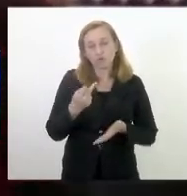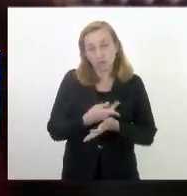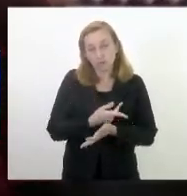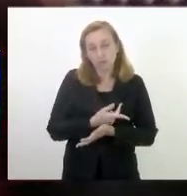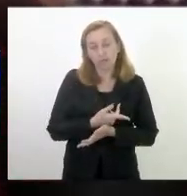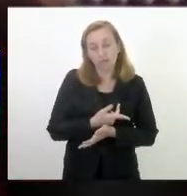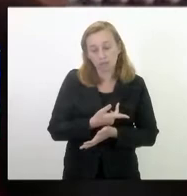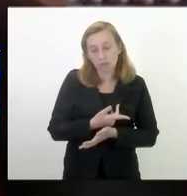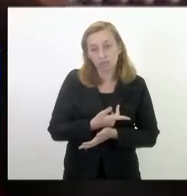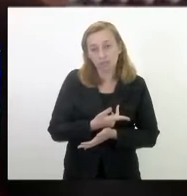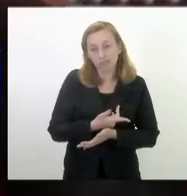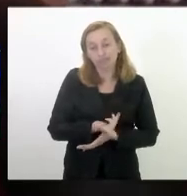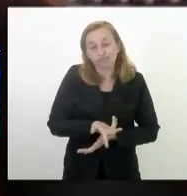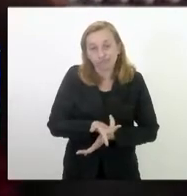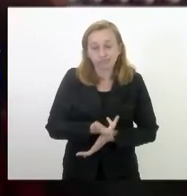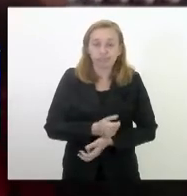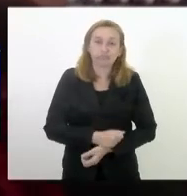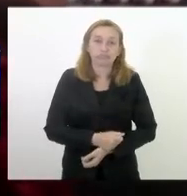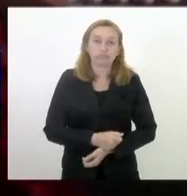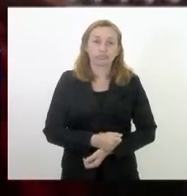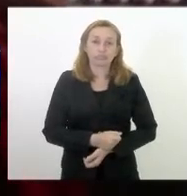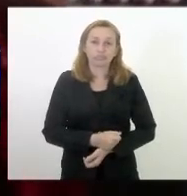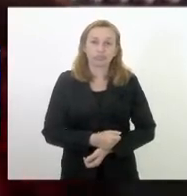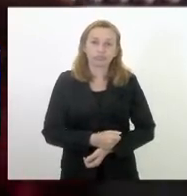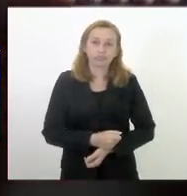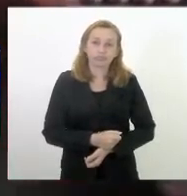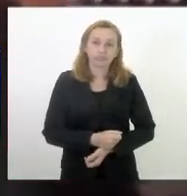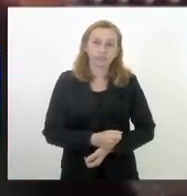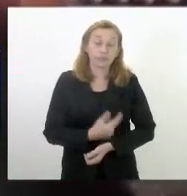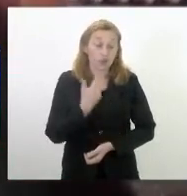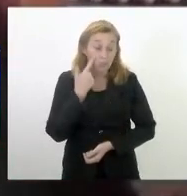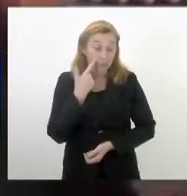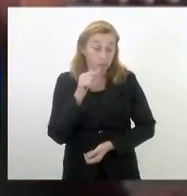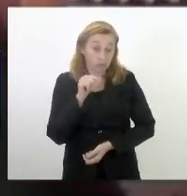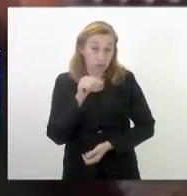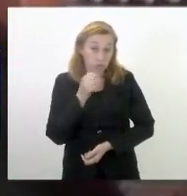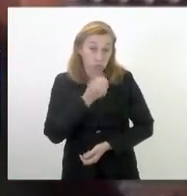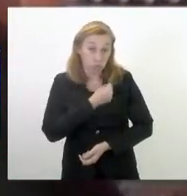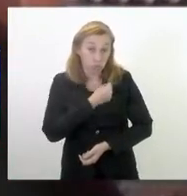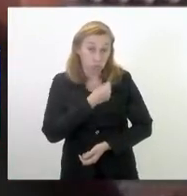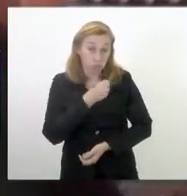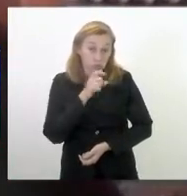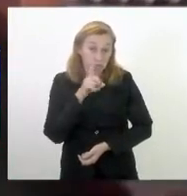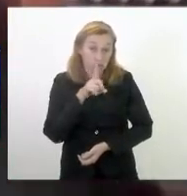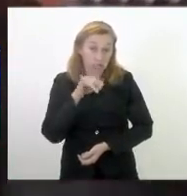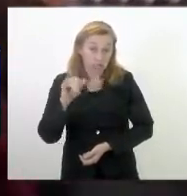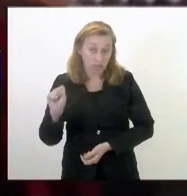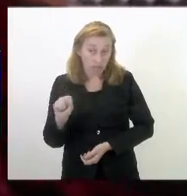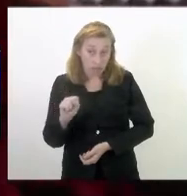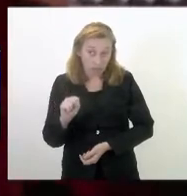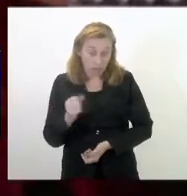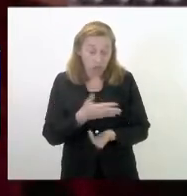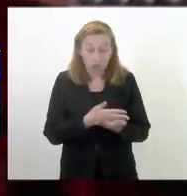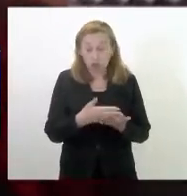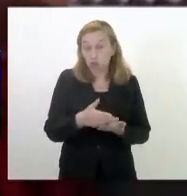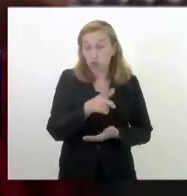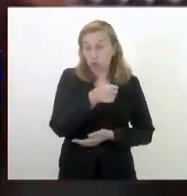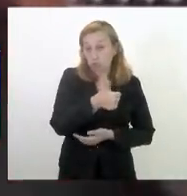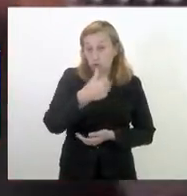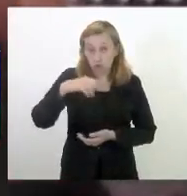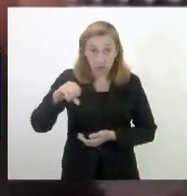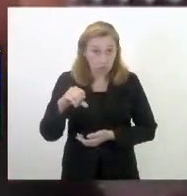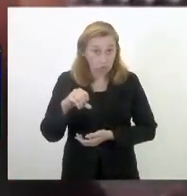vem produzindo, né? Nós vimos aqui os dados do DIEESE, do início de